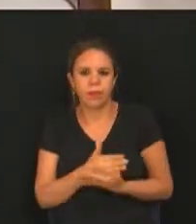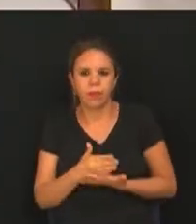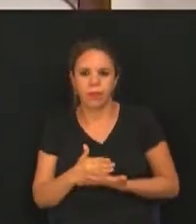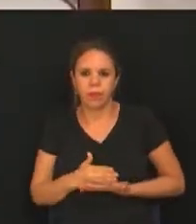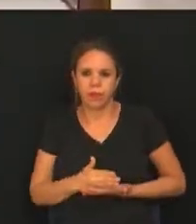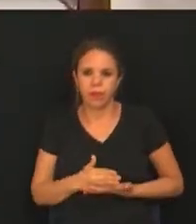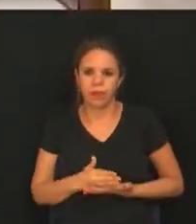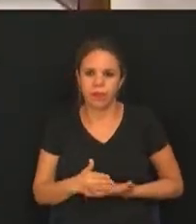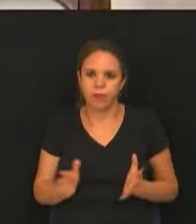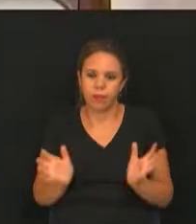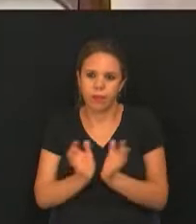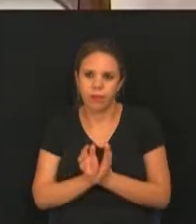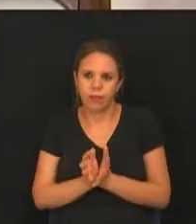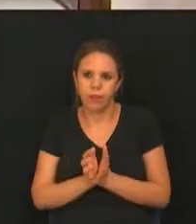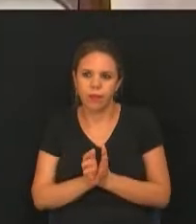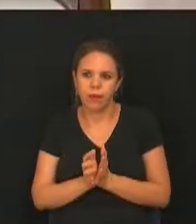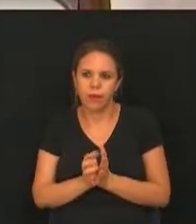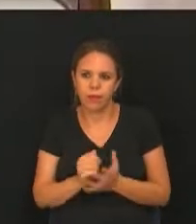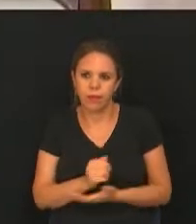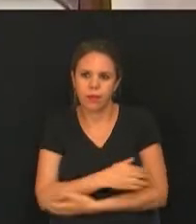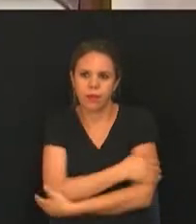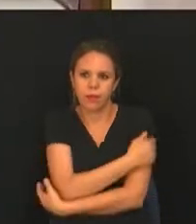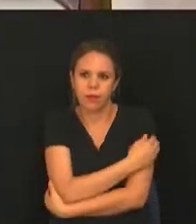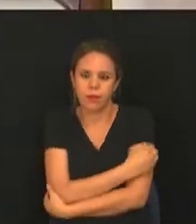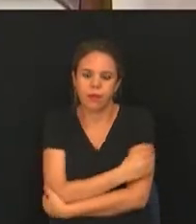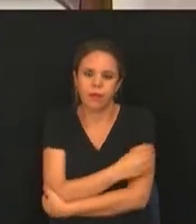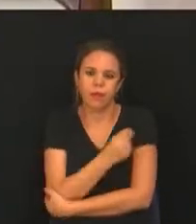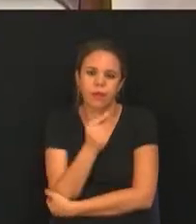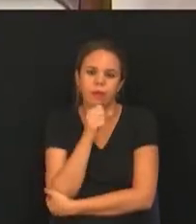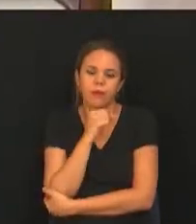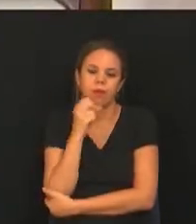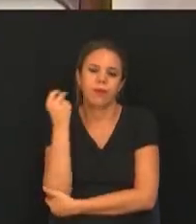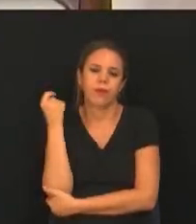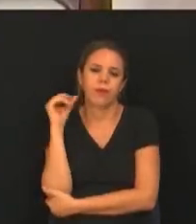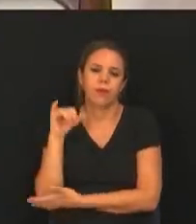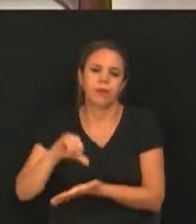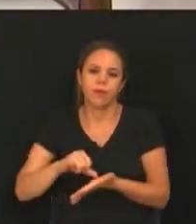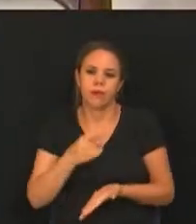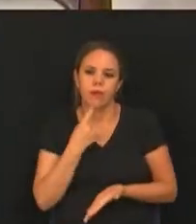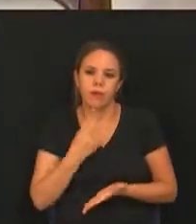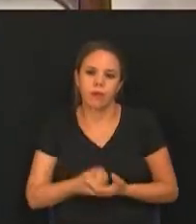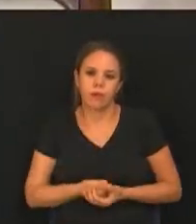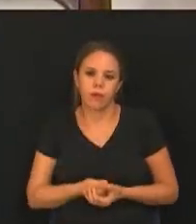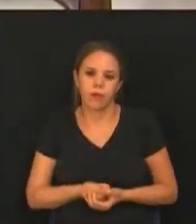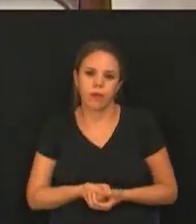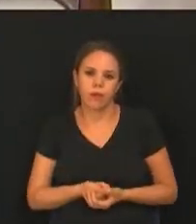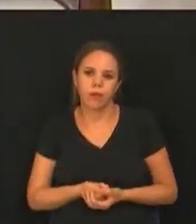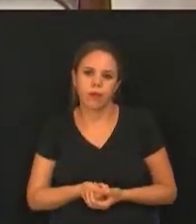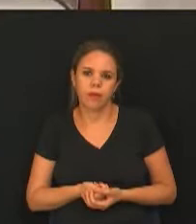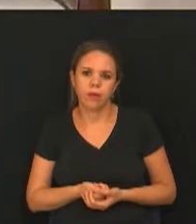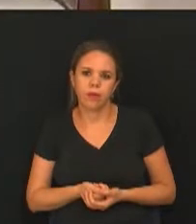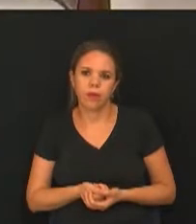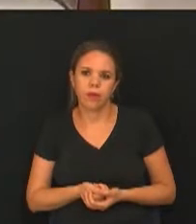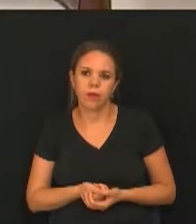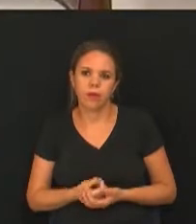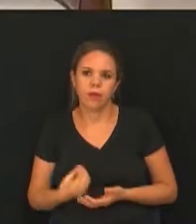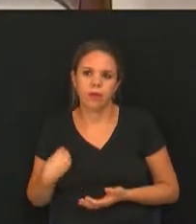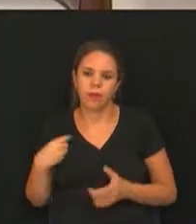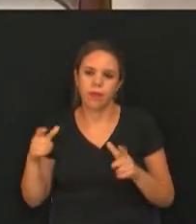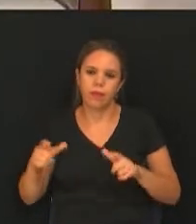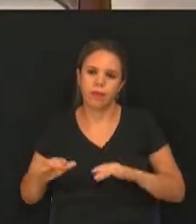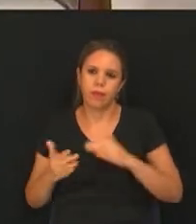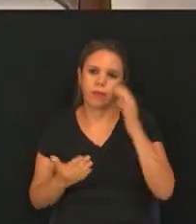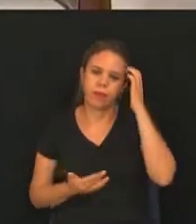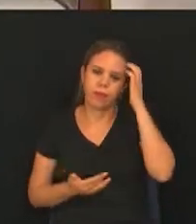Corpo de Bombeiros e a parte do antigo centro de Campinas, né? Então, estamos aqui na José Paulino, as